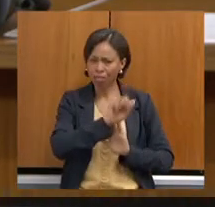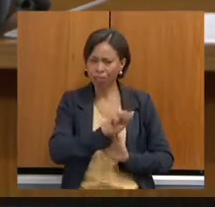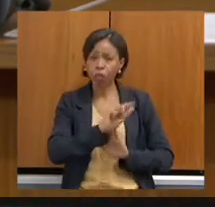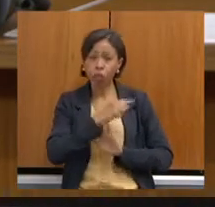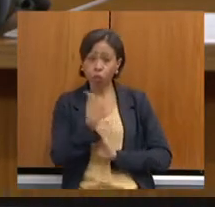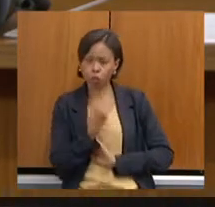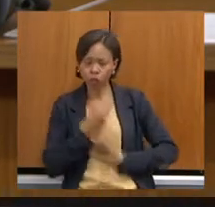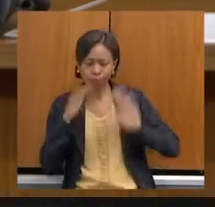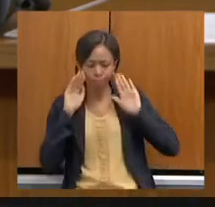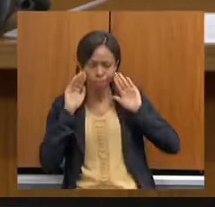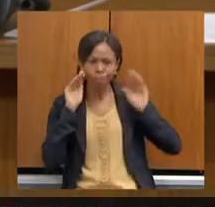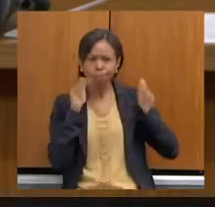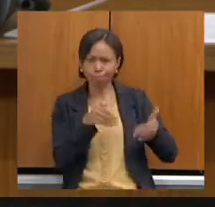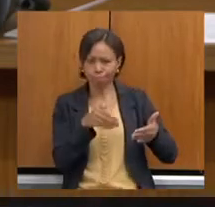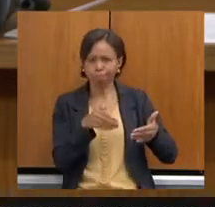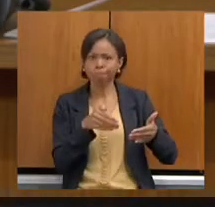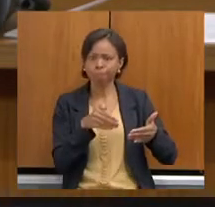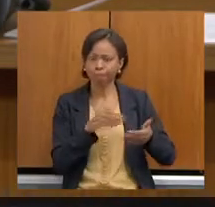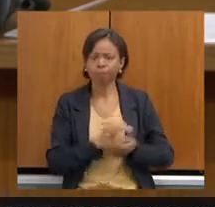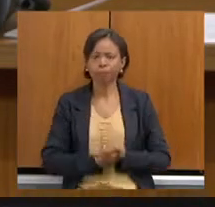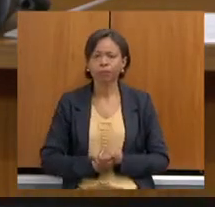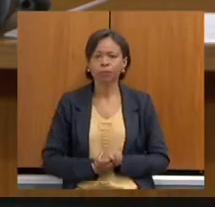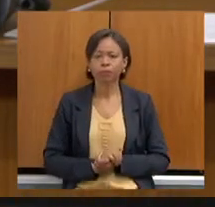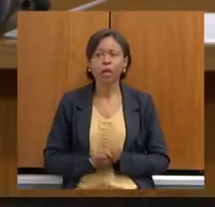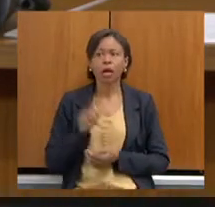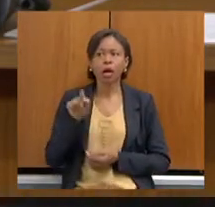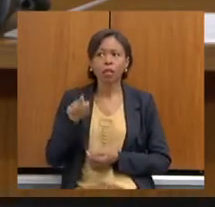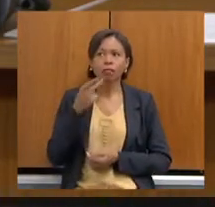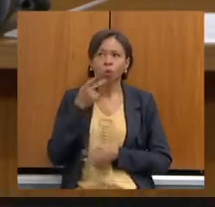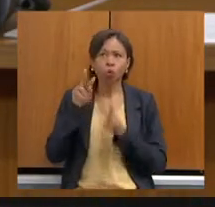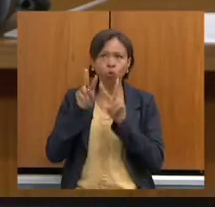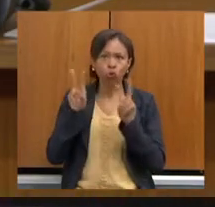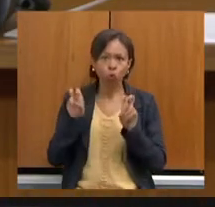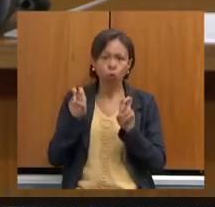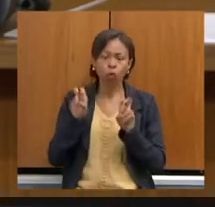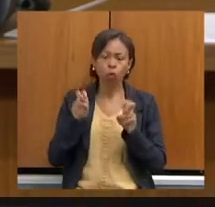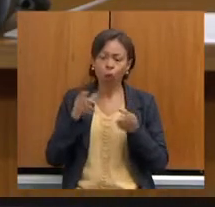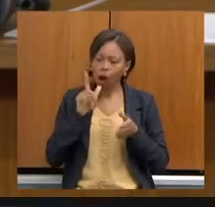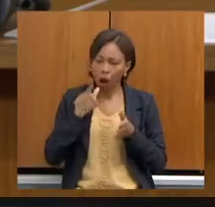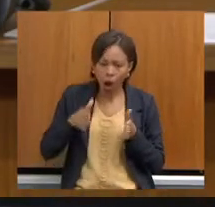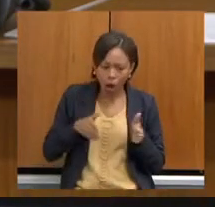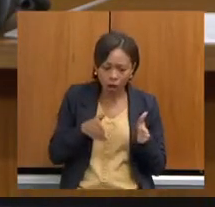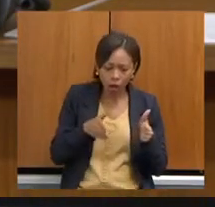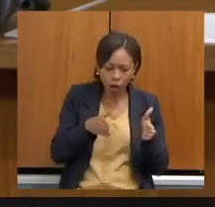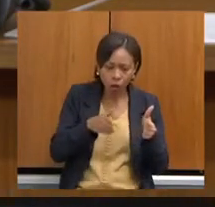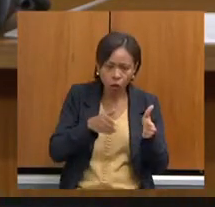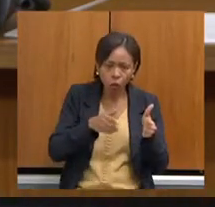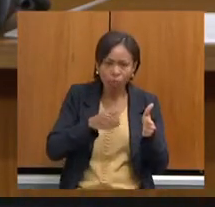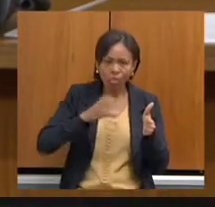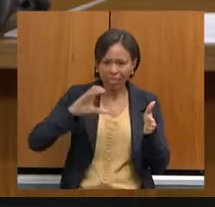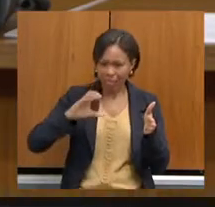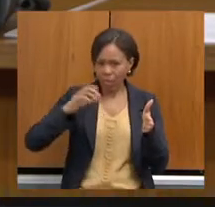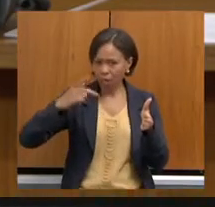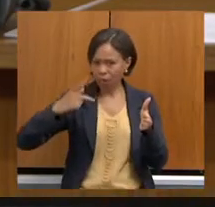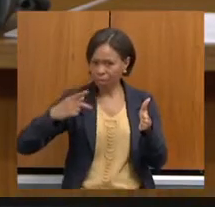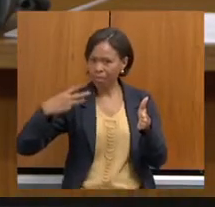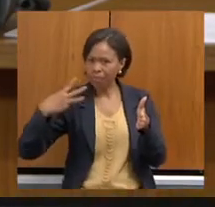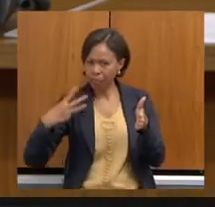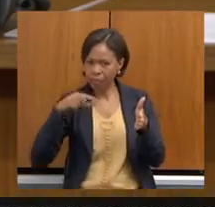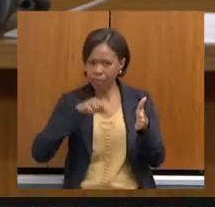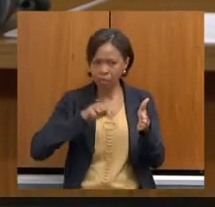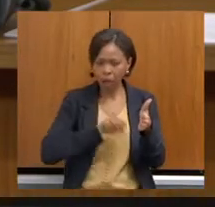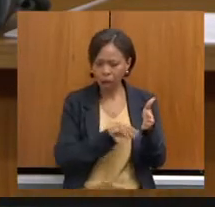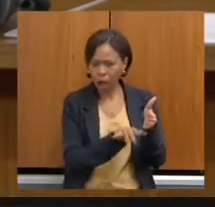se dedicado muito em relação ao valor do vazamento do canal cp3 nós temos outros diamantes